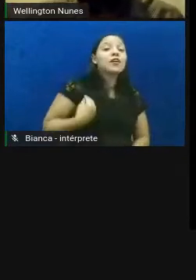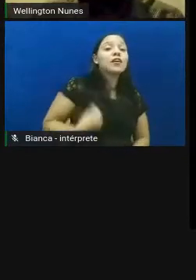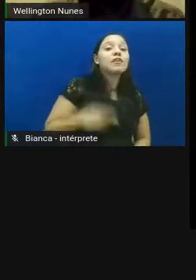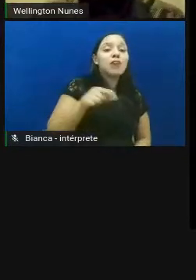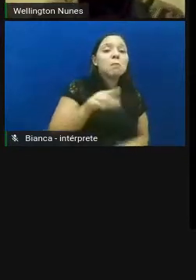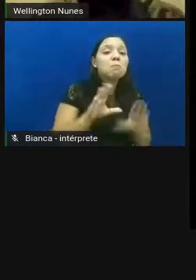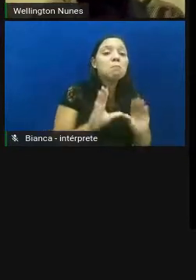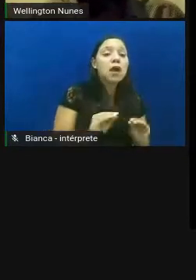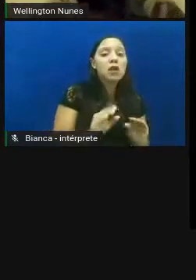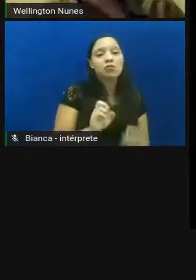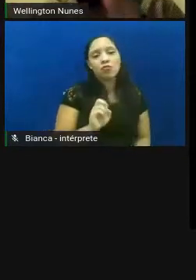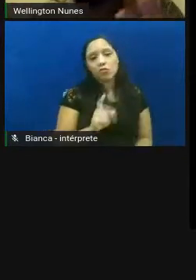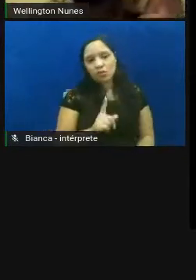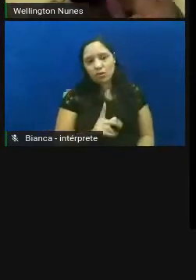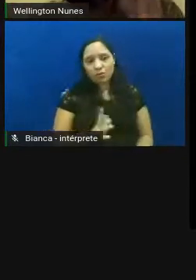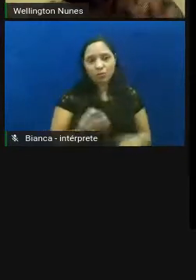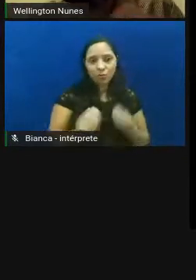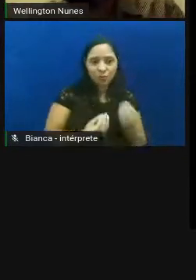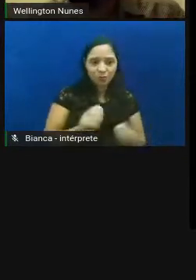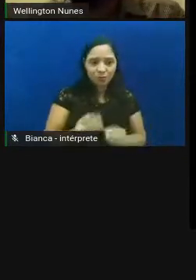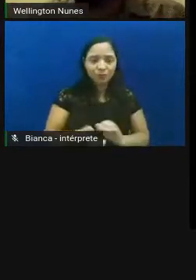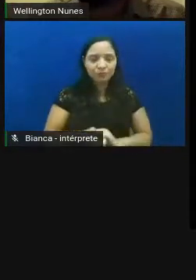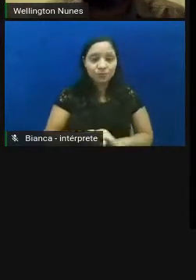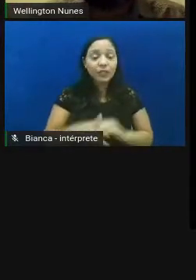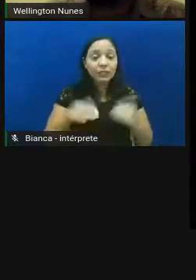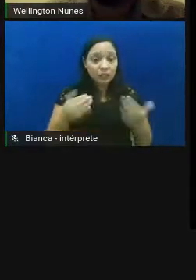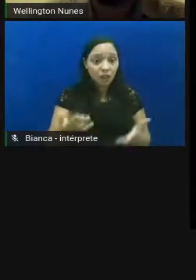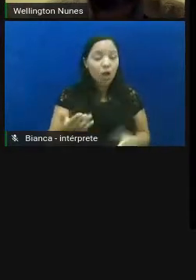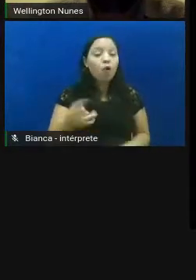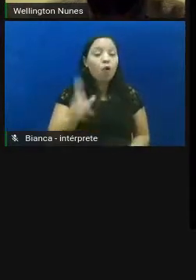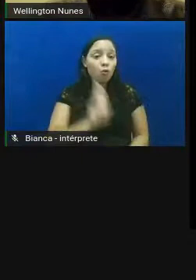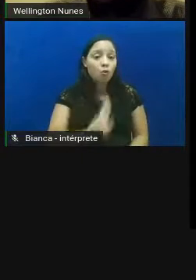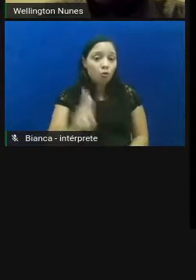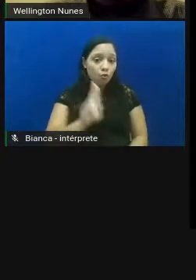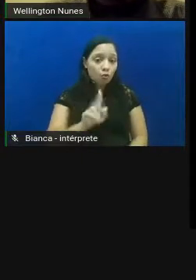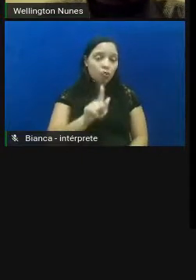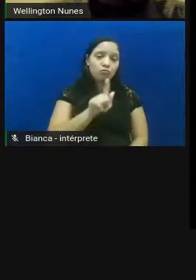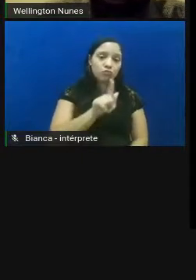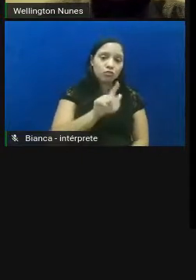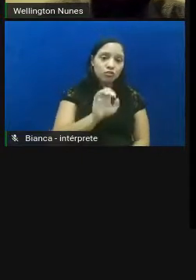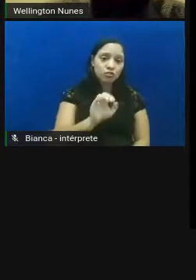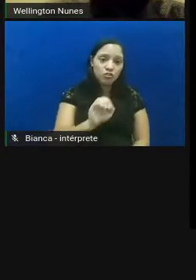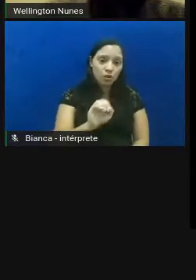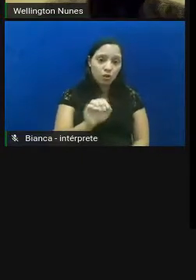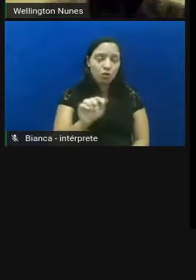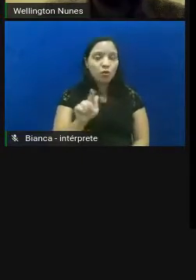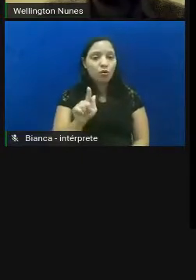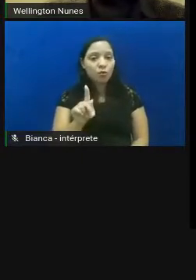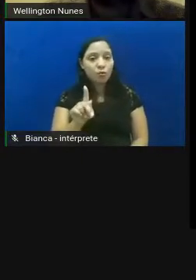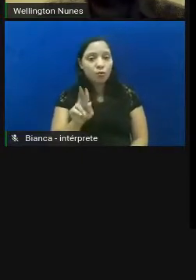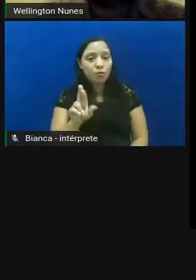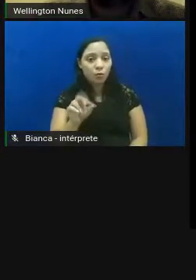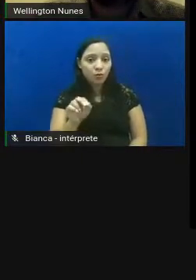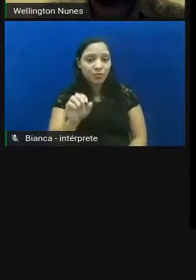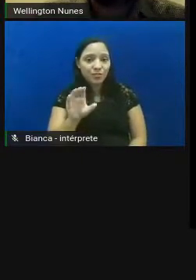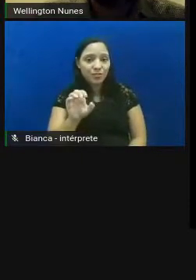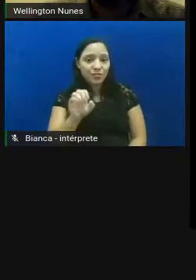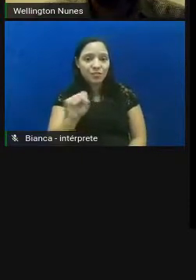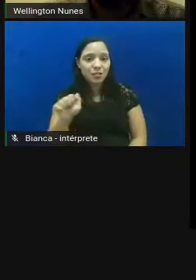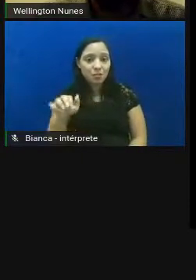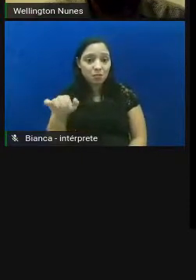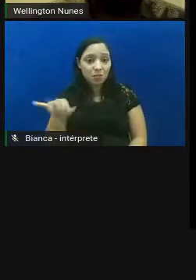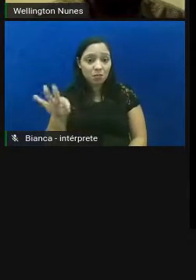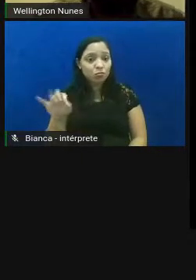da água? Então, o uso do geoprocessamento em estudos de bacia hidrográfica possibilitam essas